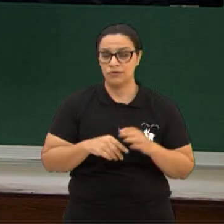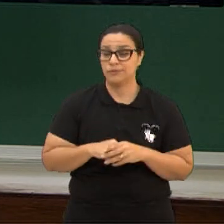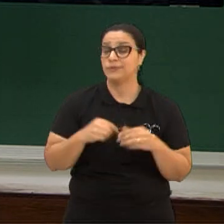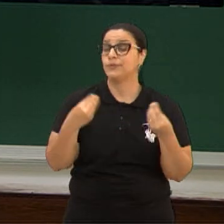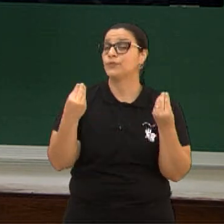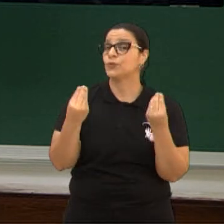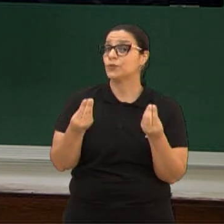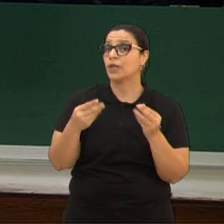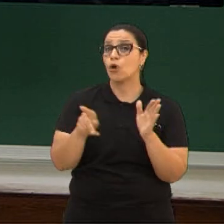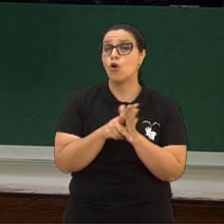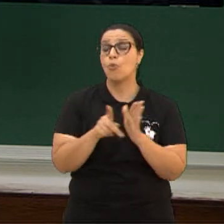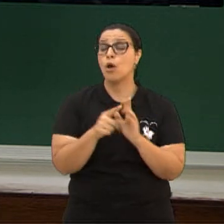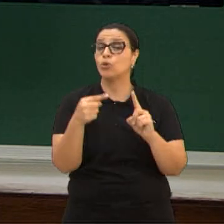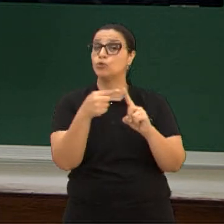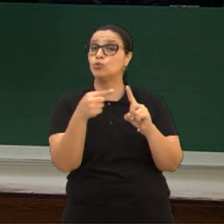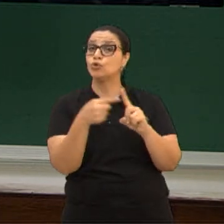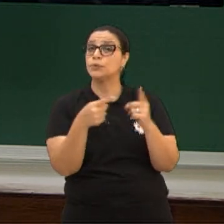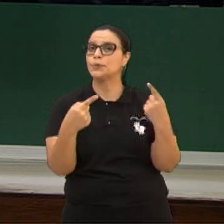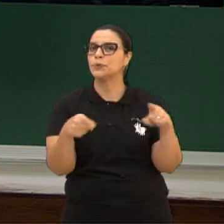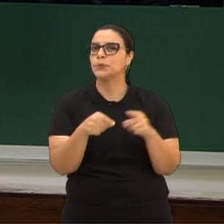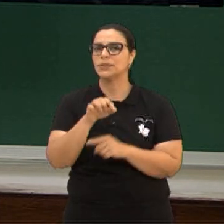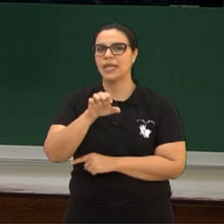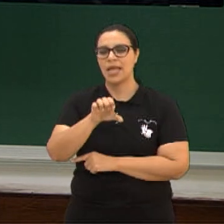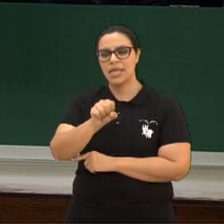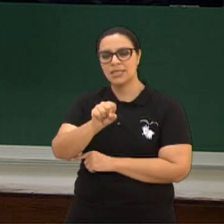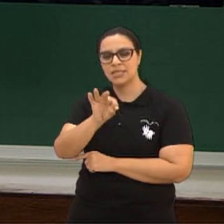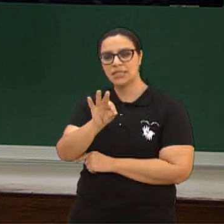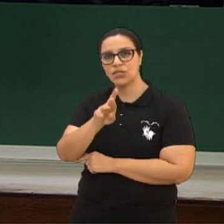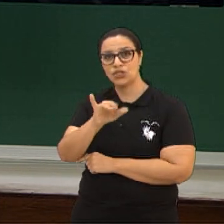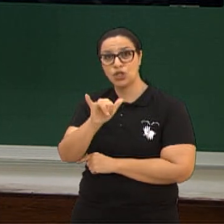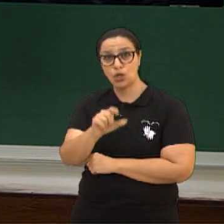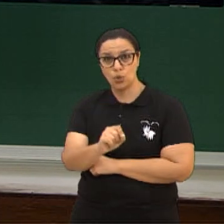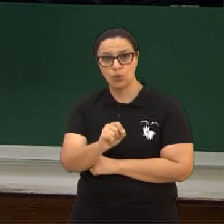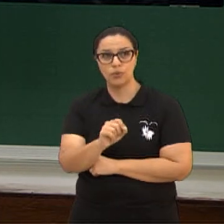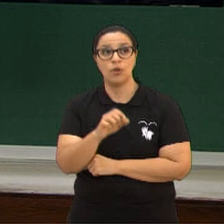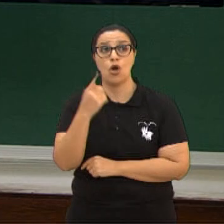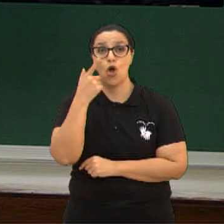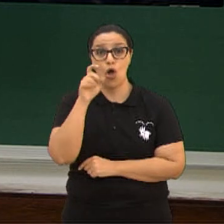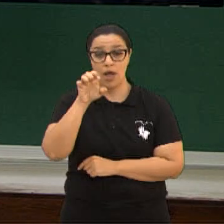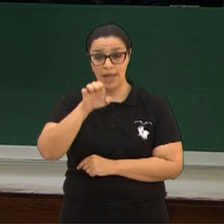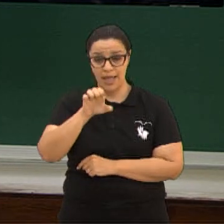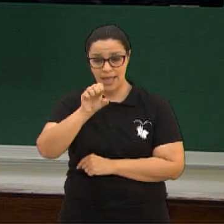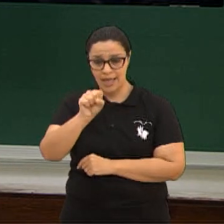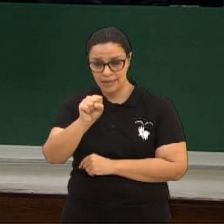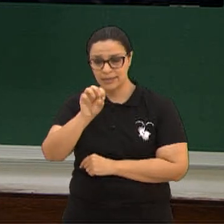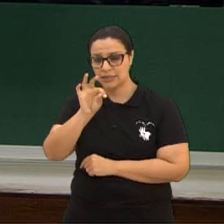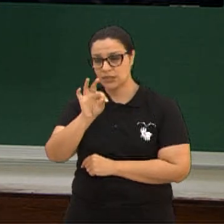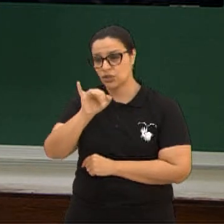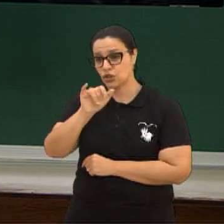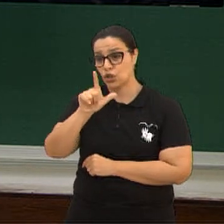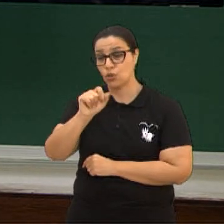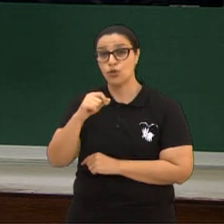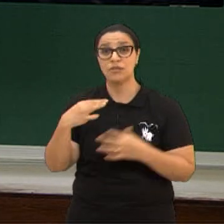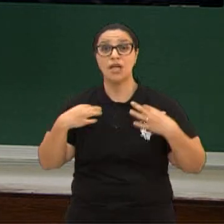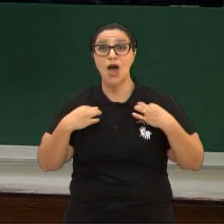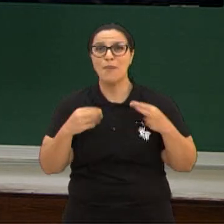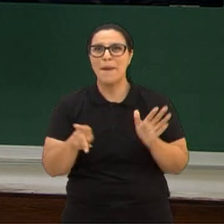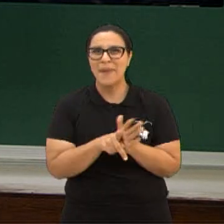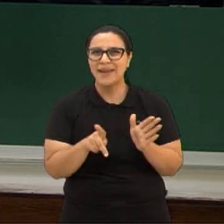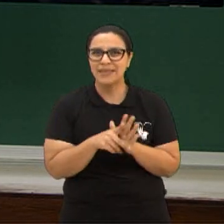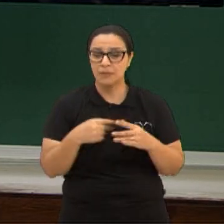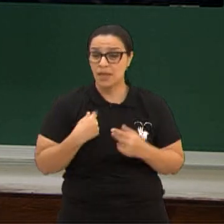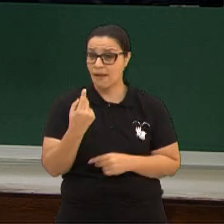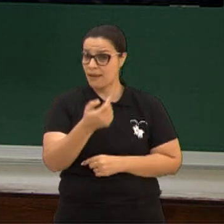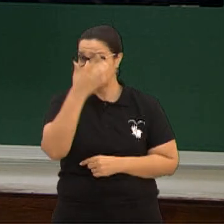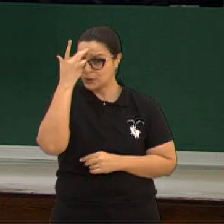é um estilo? Pensa, se nós temos um estilo de nos vestirmos, será que a música também